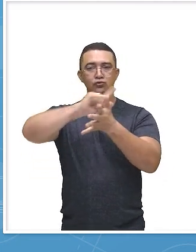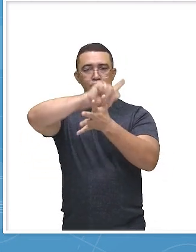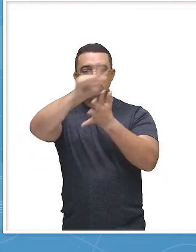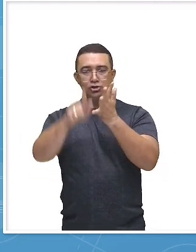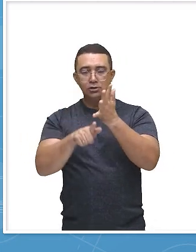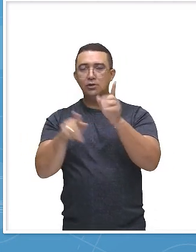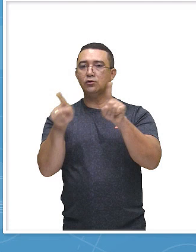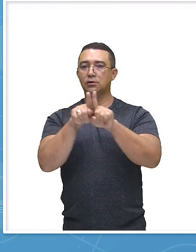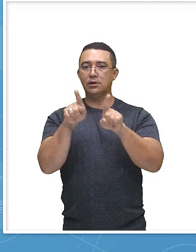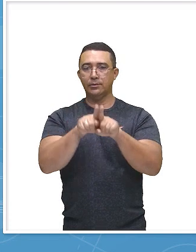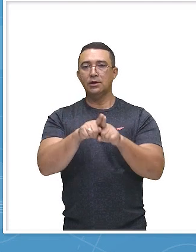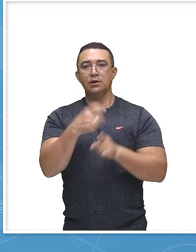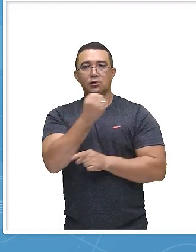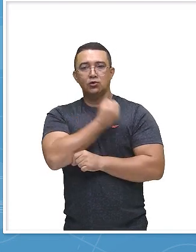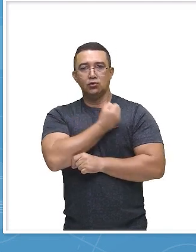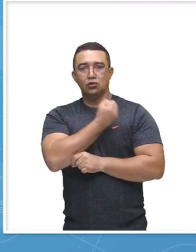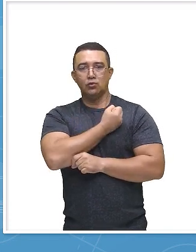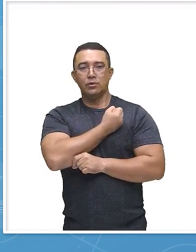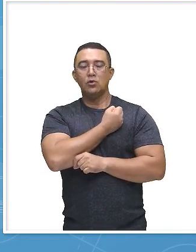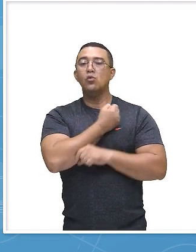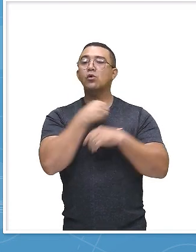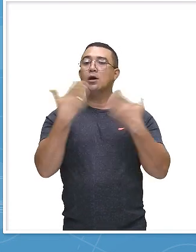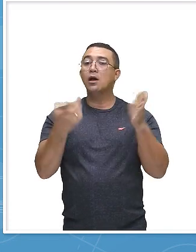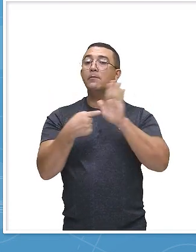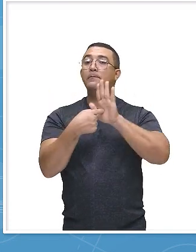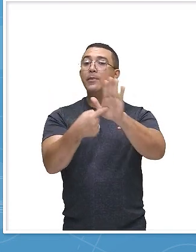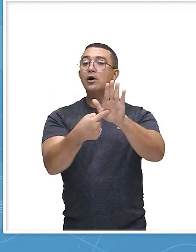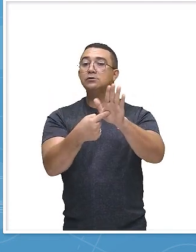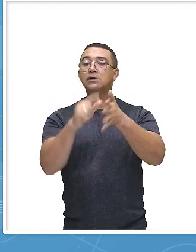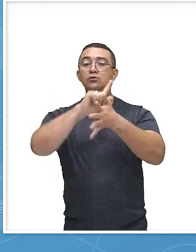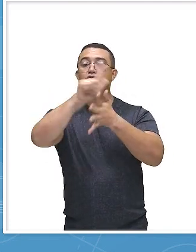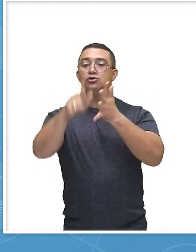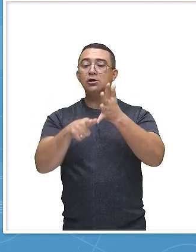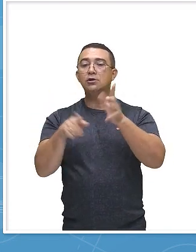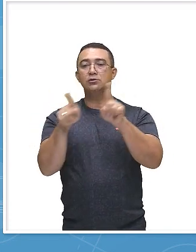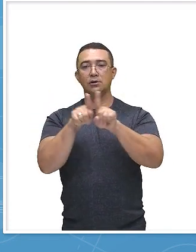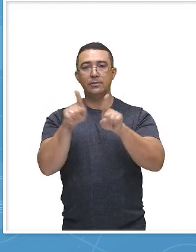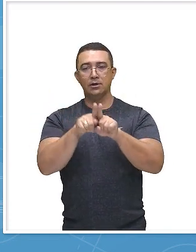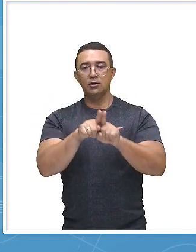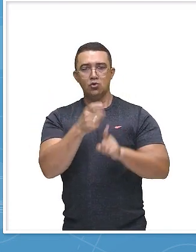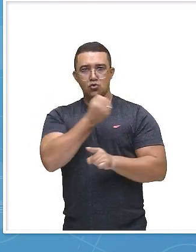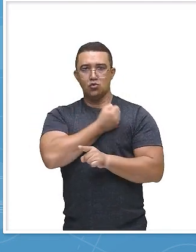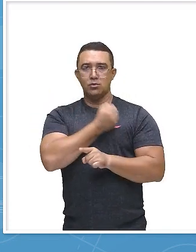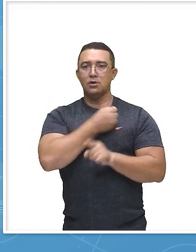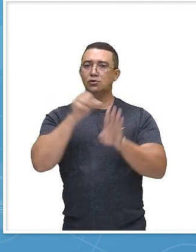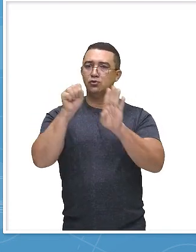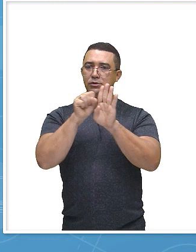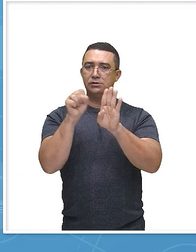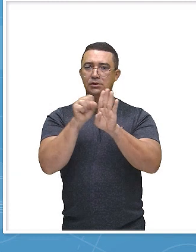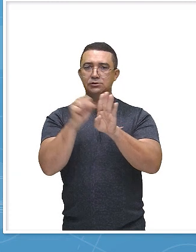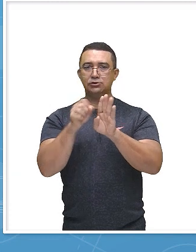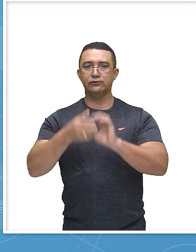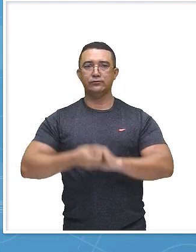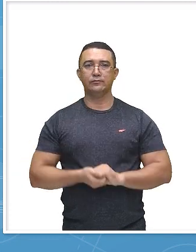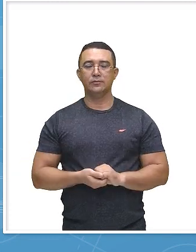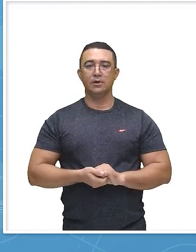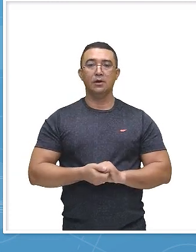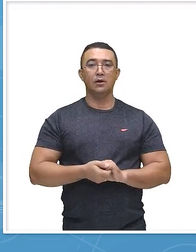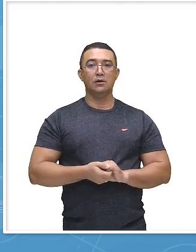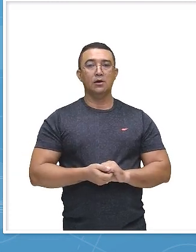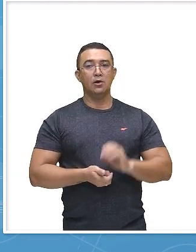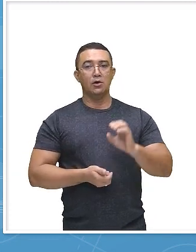função que eu disse que ele aponta, ele indica o gênero e o número do substantivo. Os gatos, eu tenho que gatos